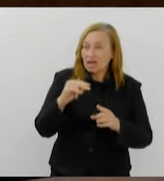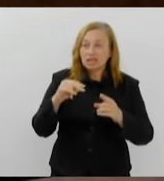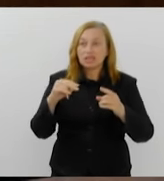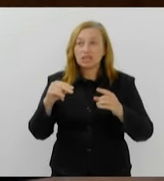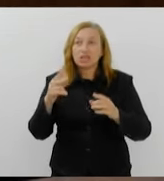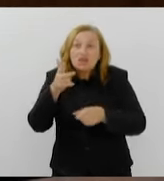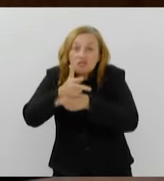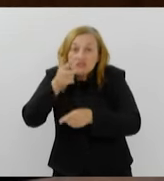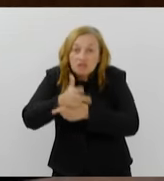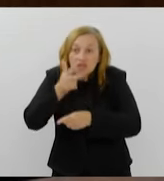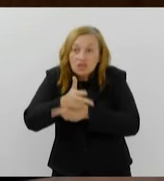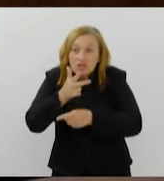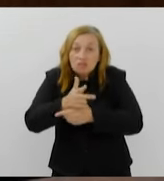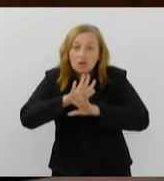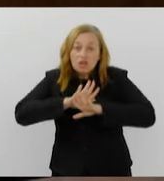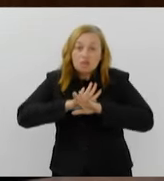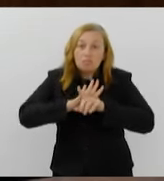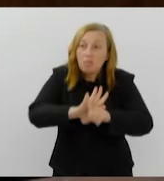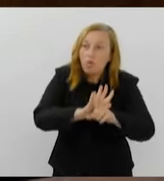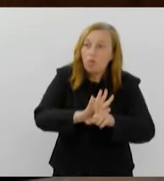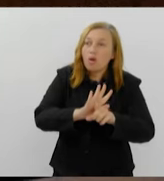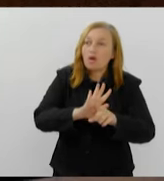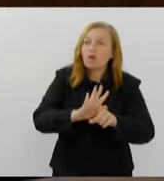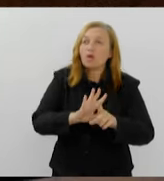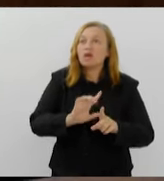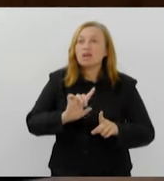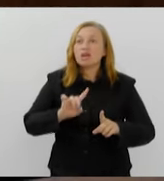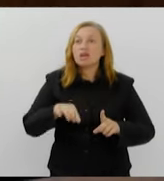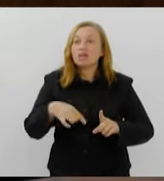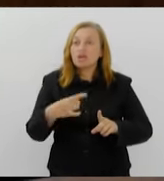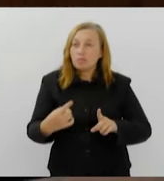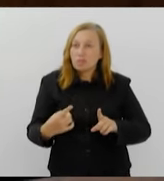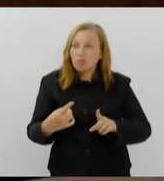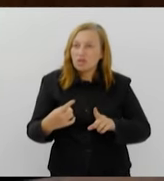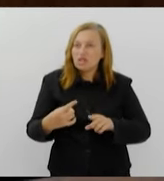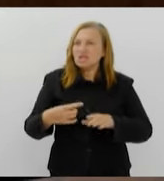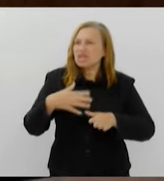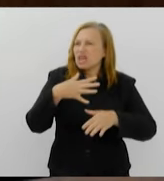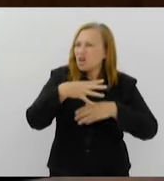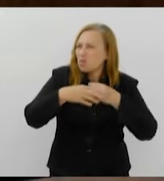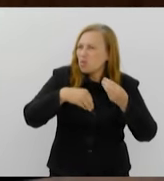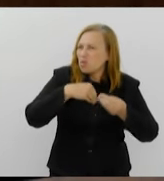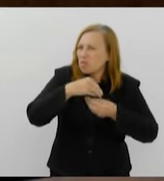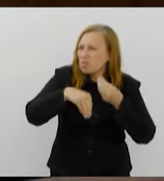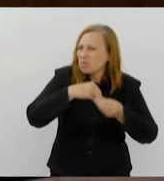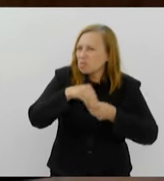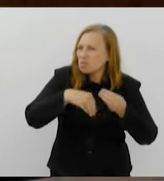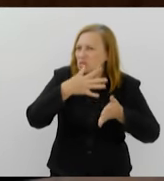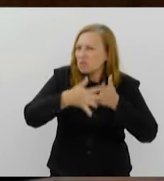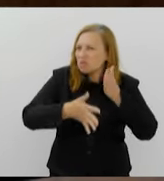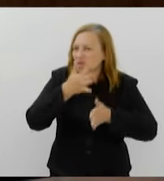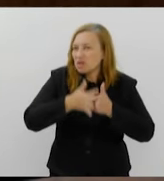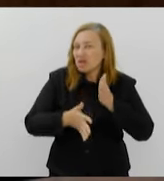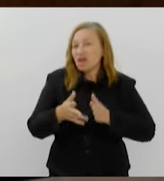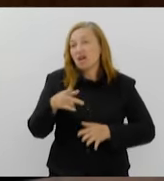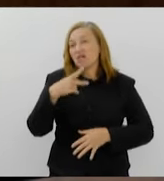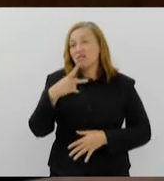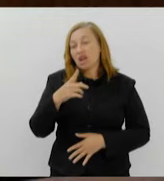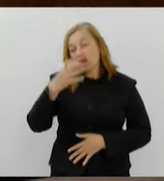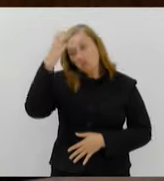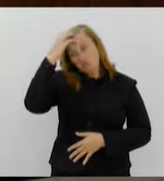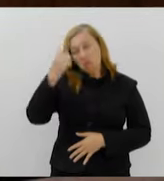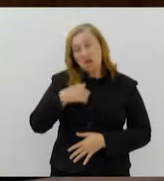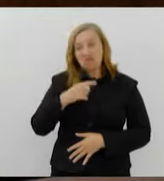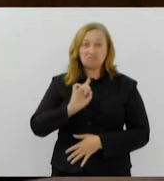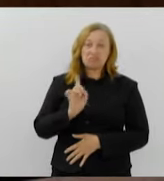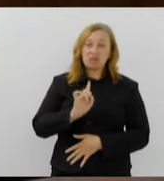jogam coisa em cima da sua militância e quando a a confusão acontece se vitim se vitimizam tem sempre